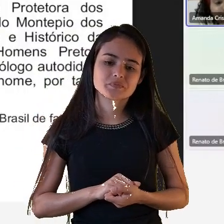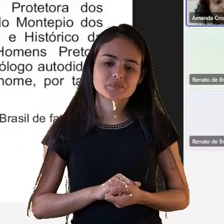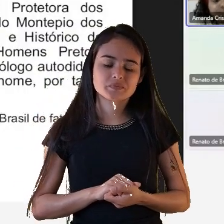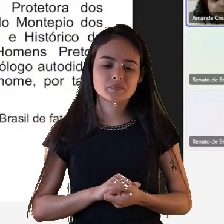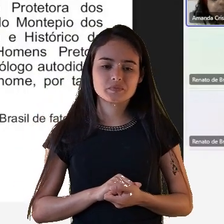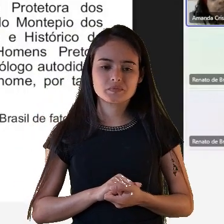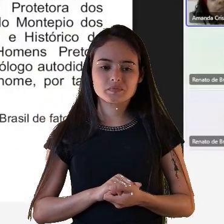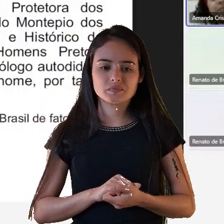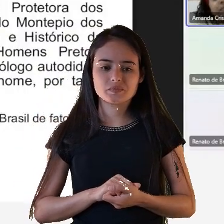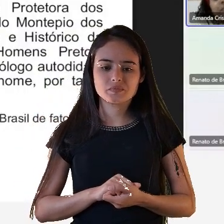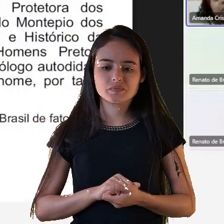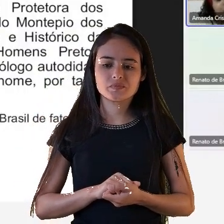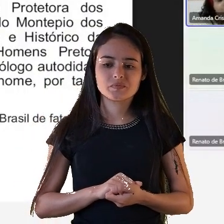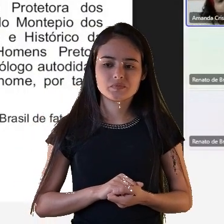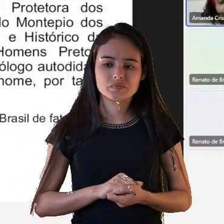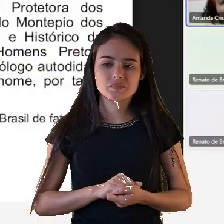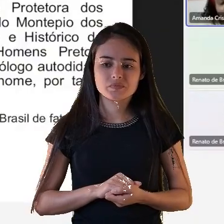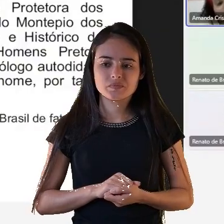passar.